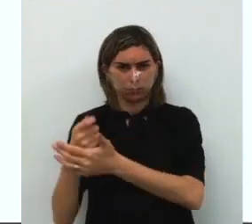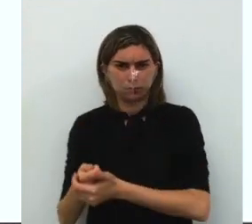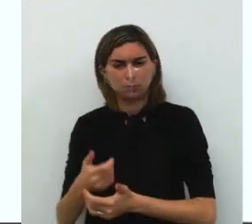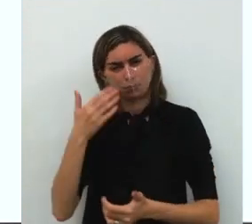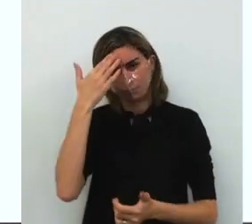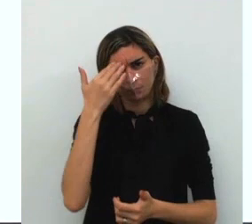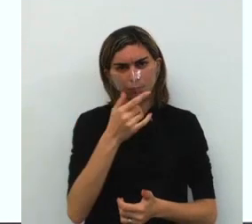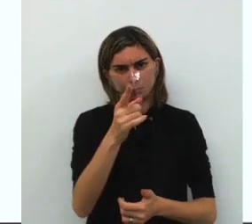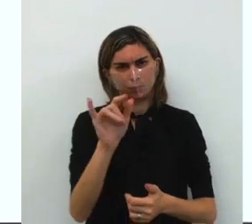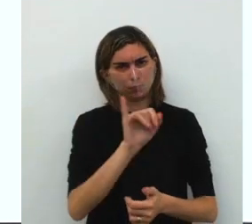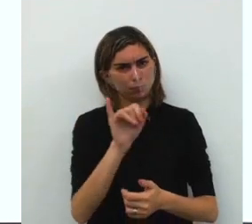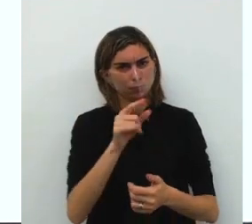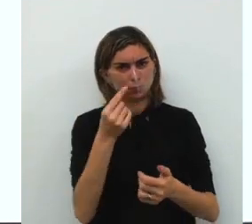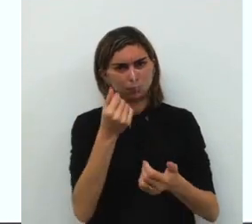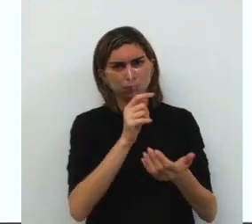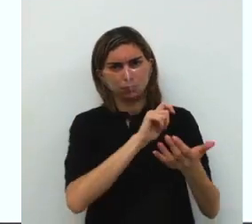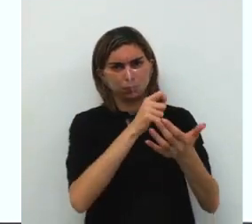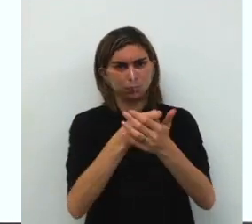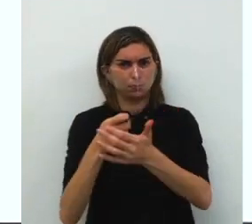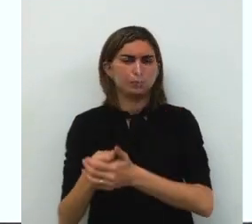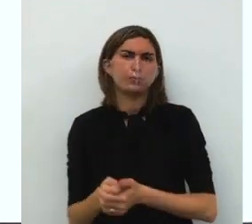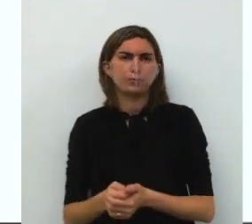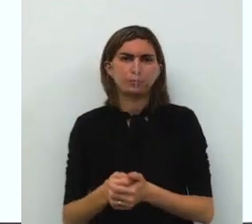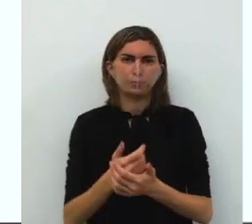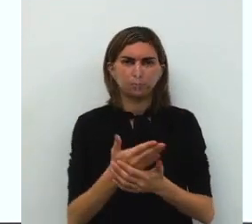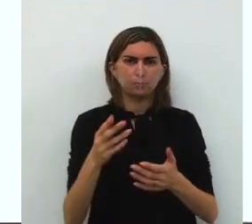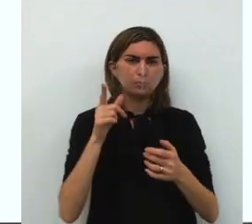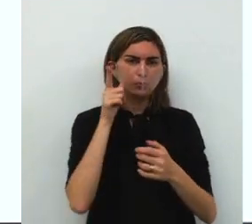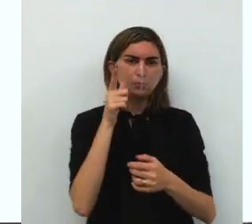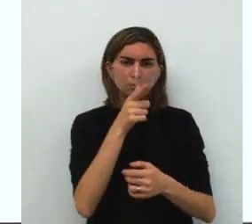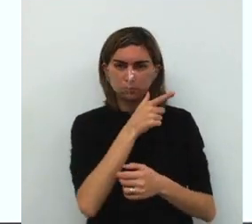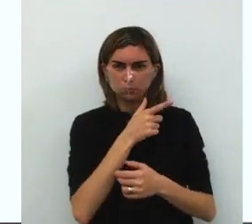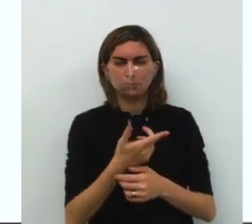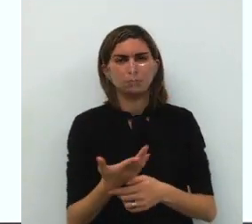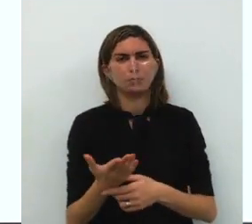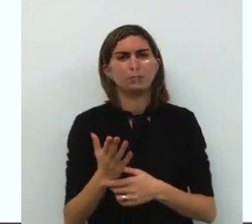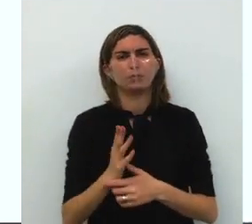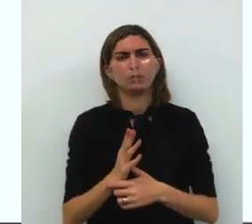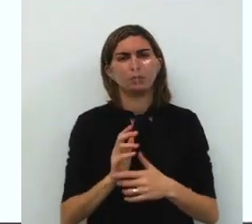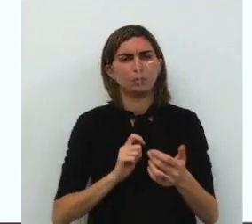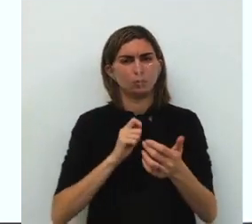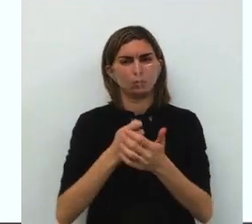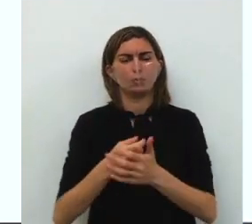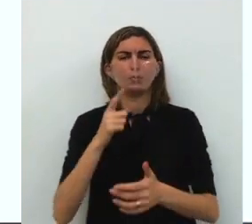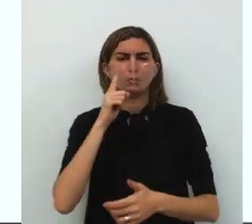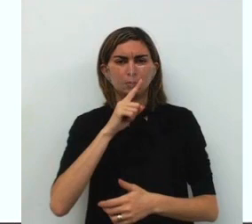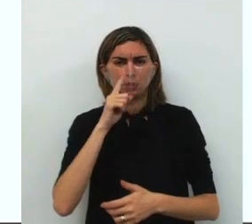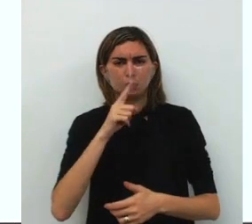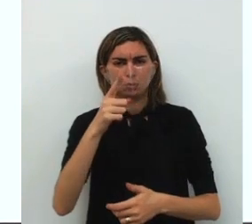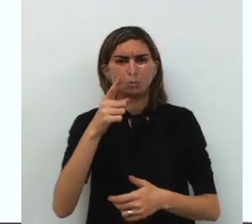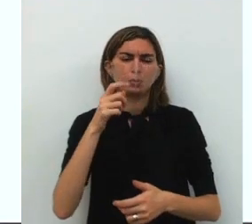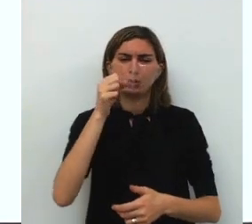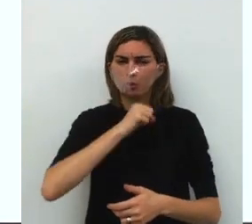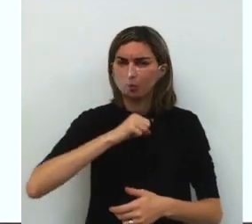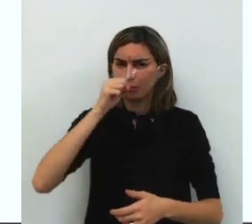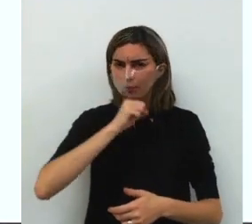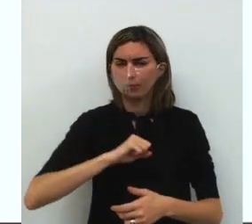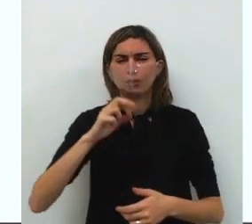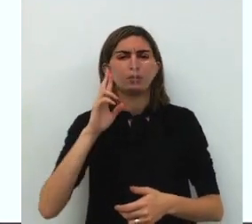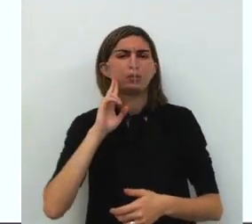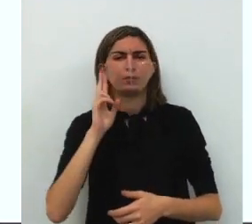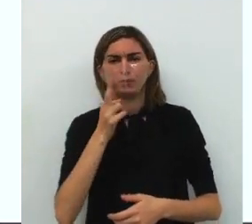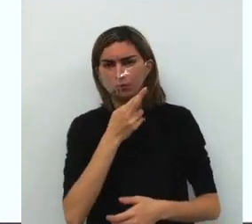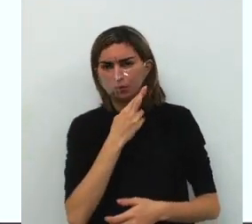paga. Sabe que você paga impostos também? Quando você faz um lanche, quando você compra aquele biscoitinho, aquele sorvete,